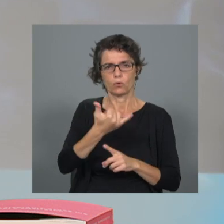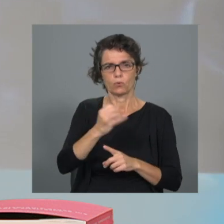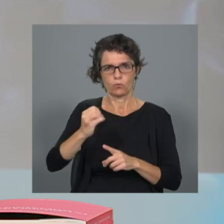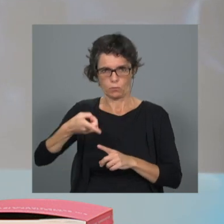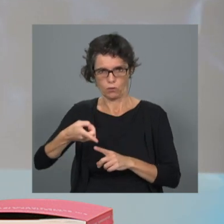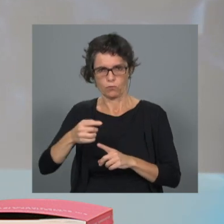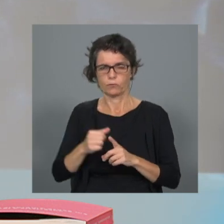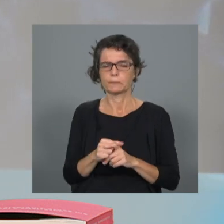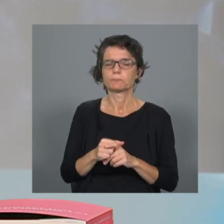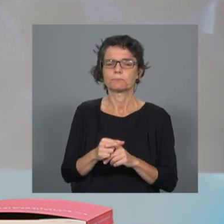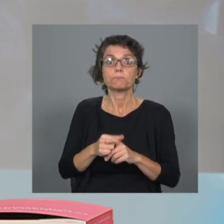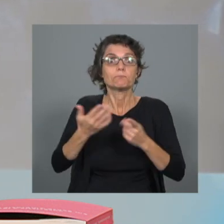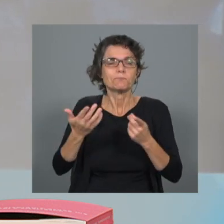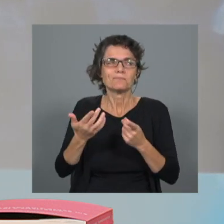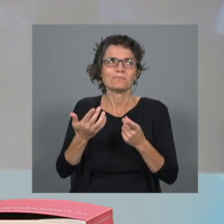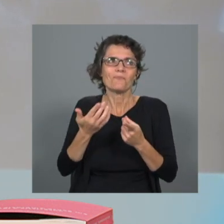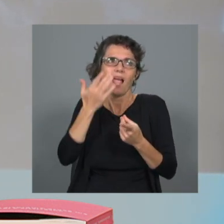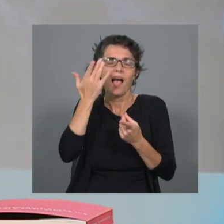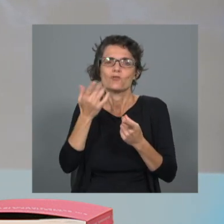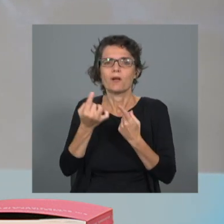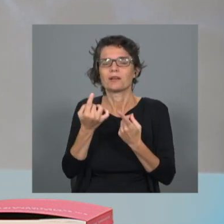E há coisas muito bonitas e muito belas, que é